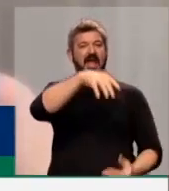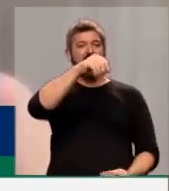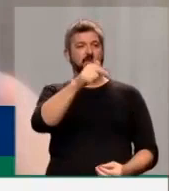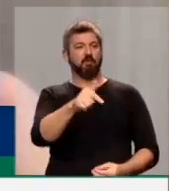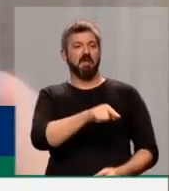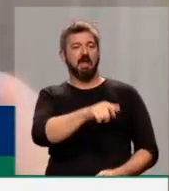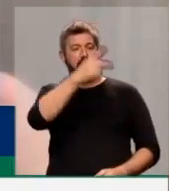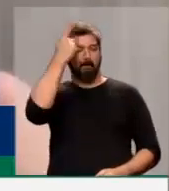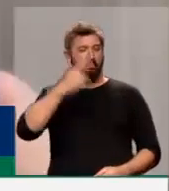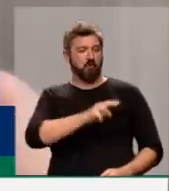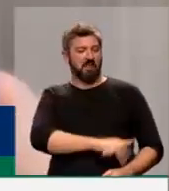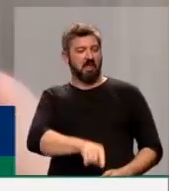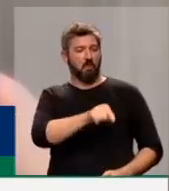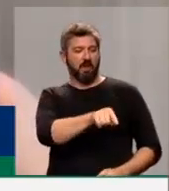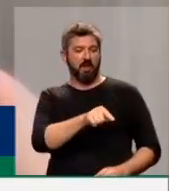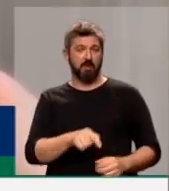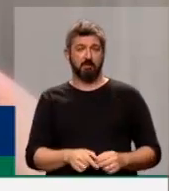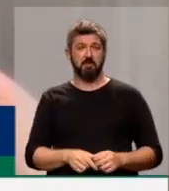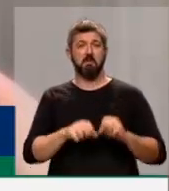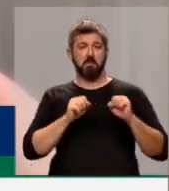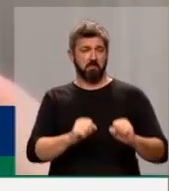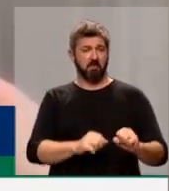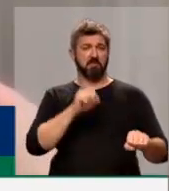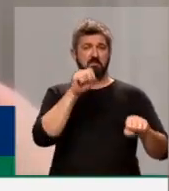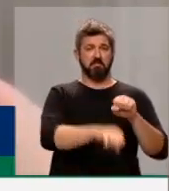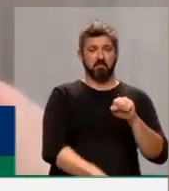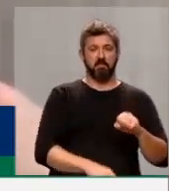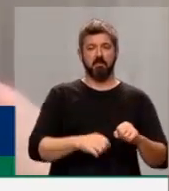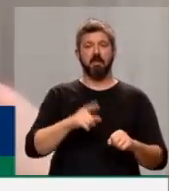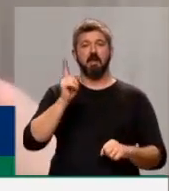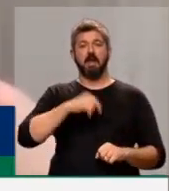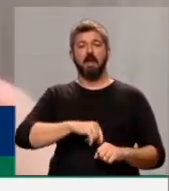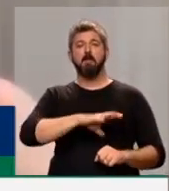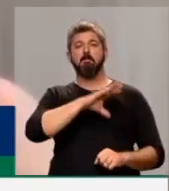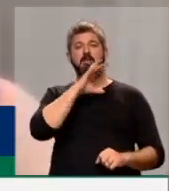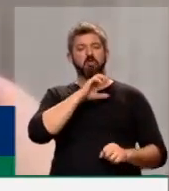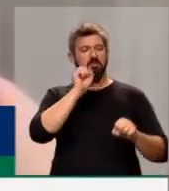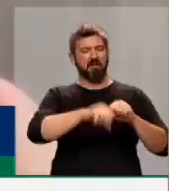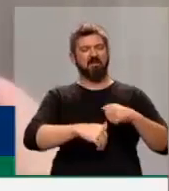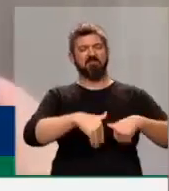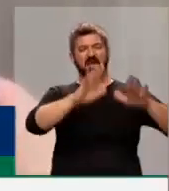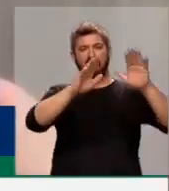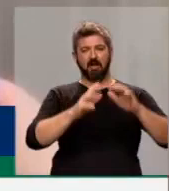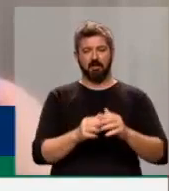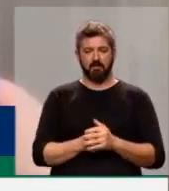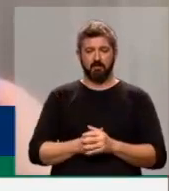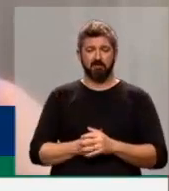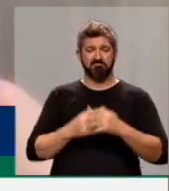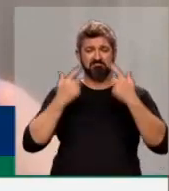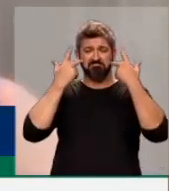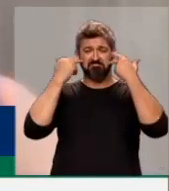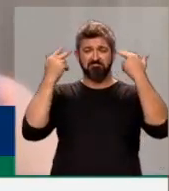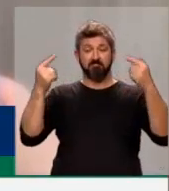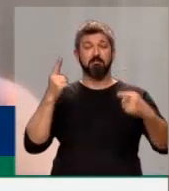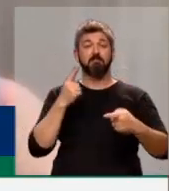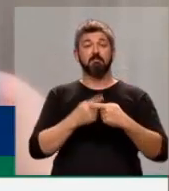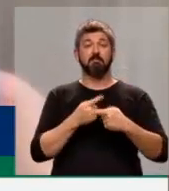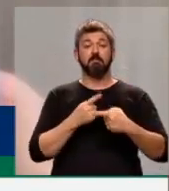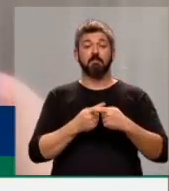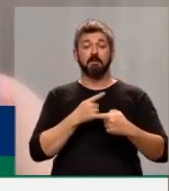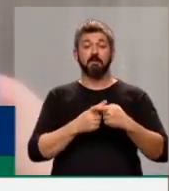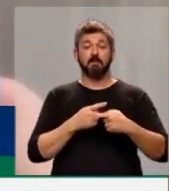sendo gente, e que, portanto, pode ser morto como se fosse bicho. Eles matam com tranquilidade porque o processo